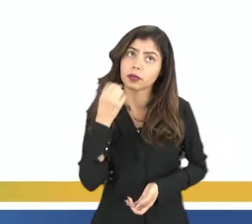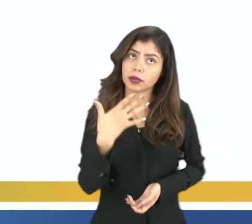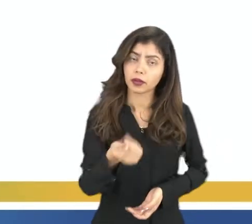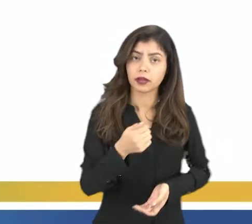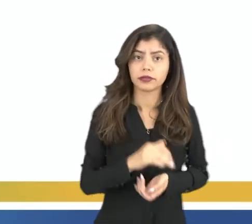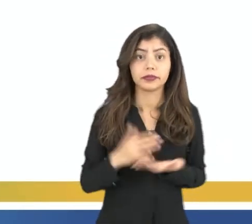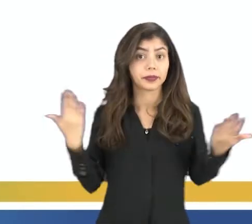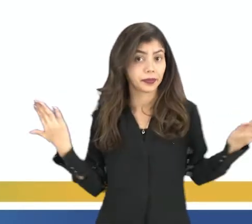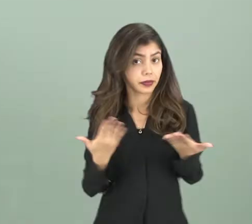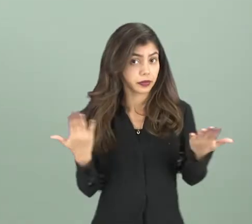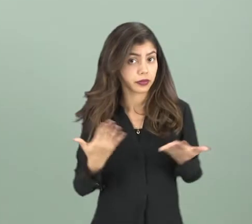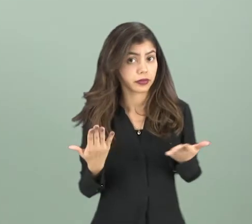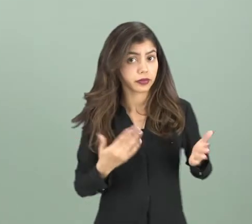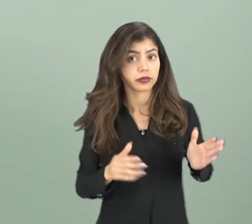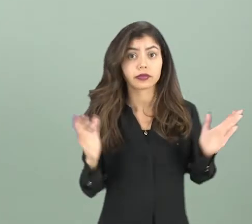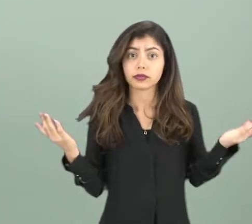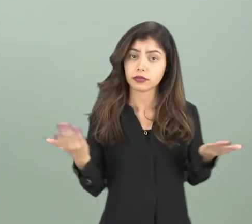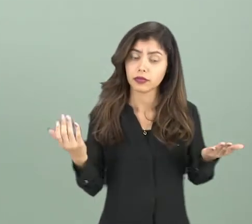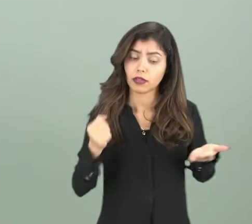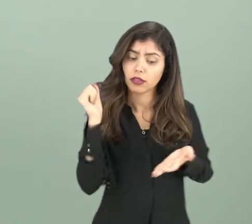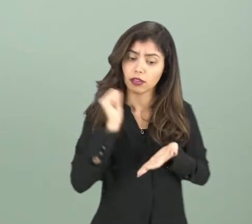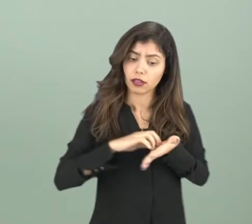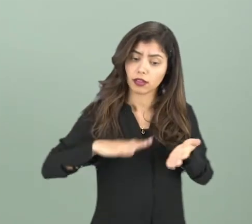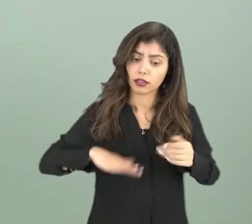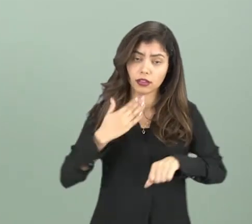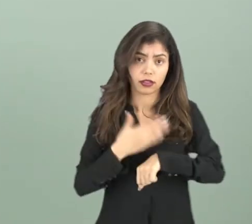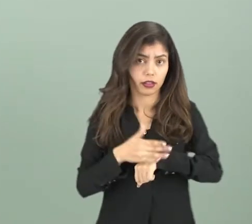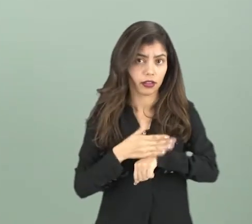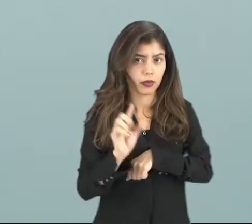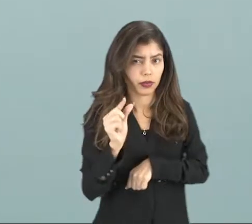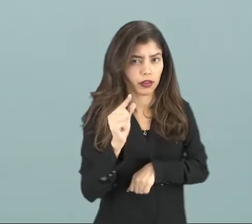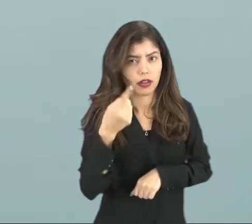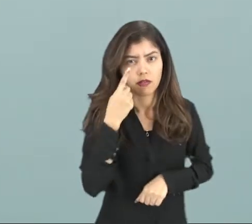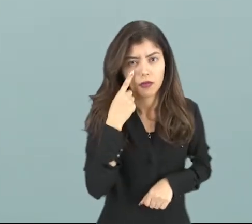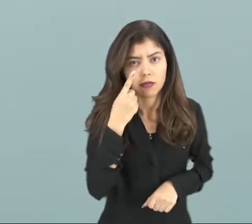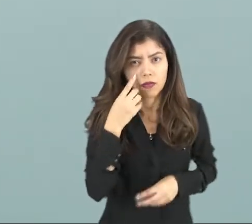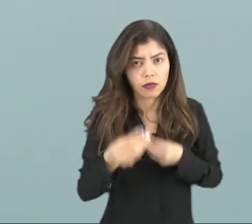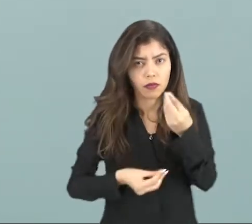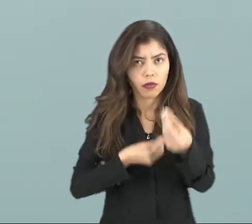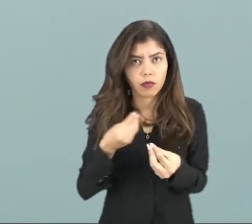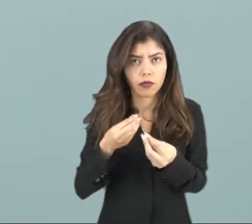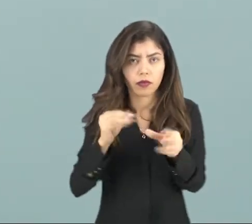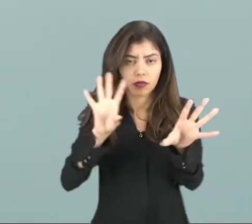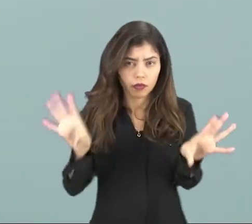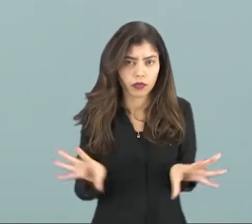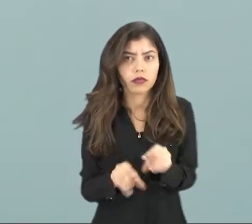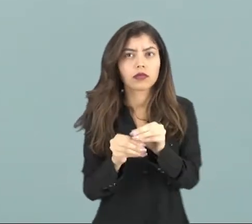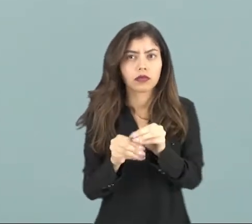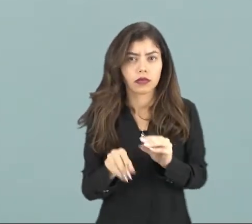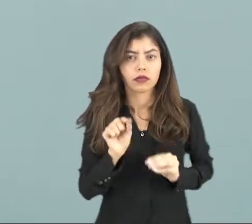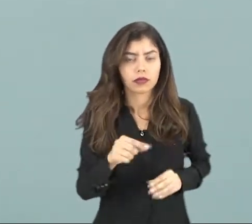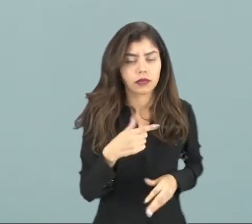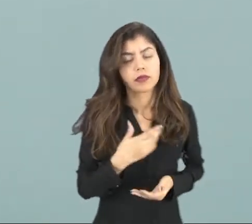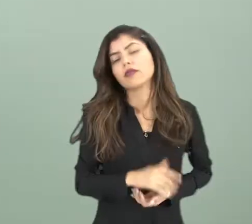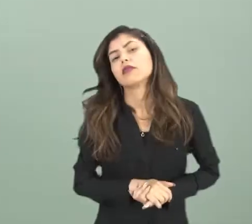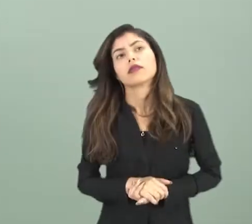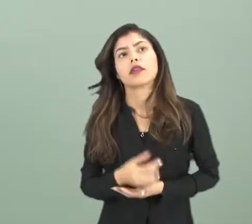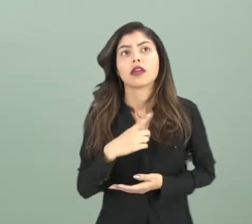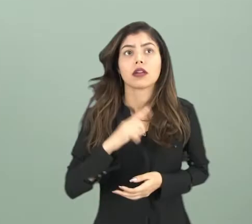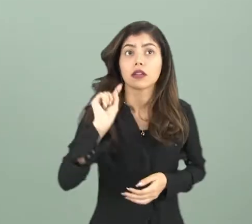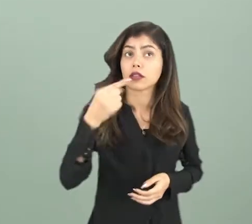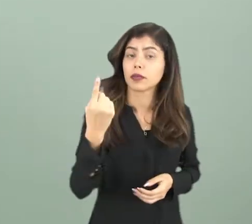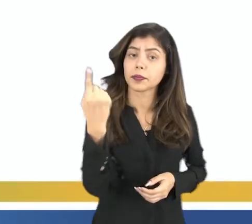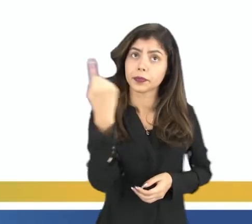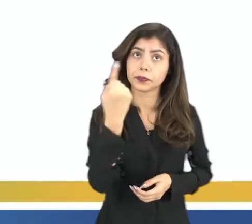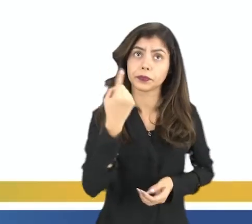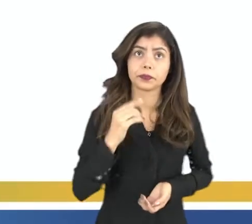bem, então agora chegou o momento da gente praticar. Vamos ver como é que isso ficou entendido, tá? Eu tenho lá na